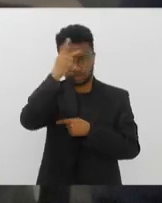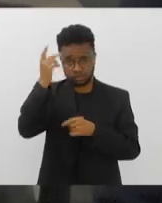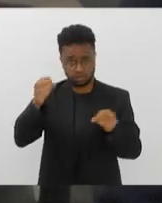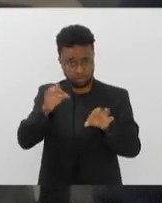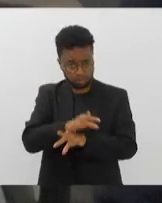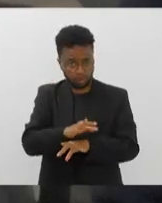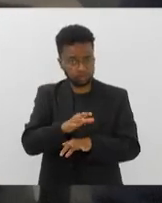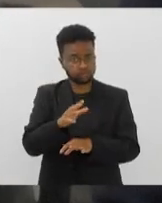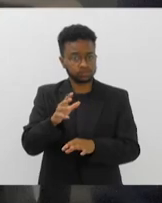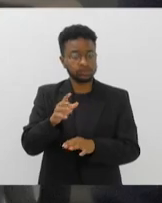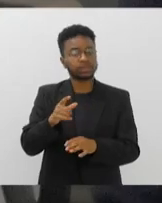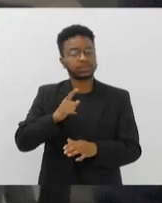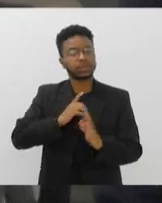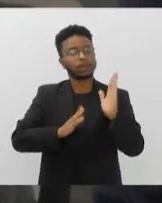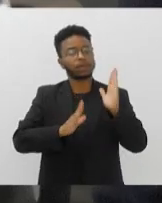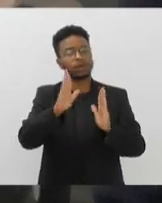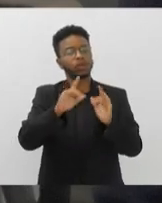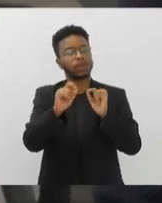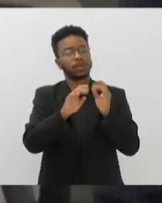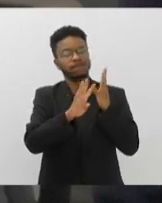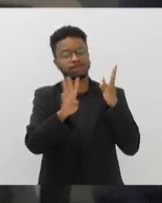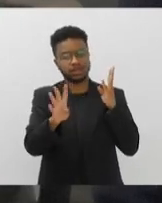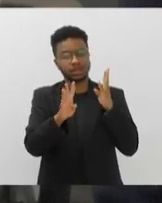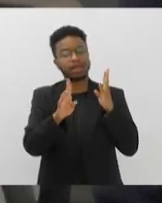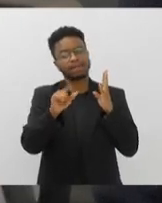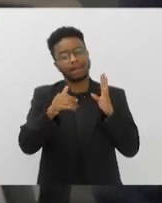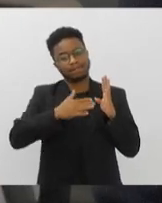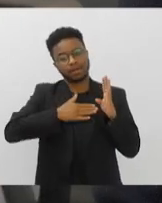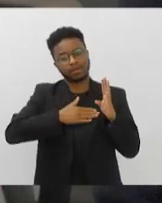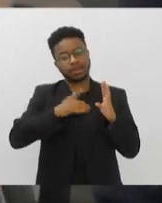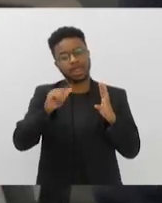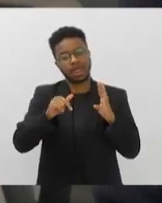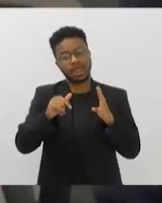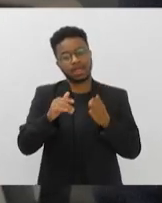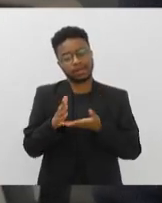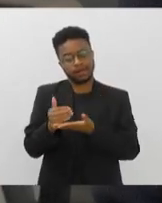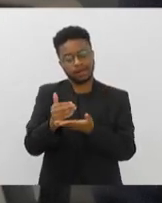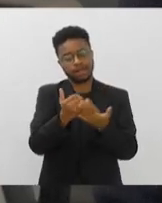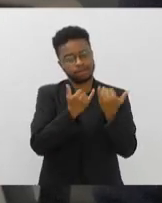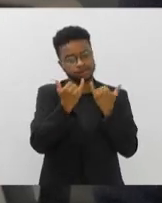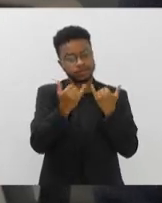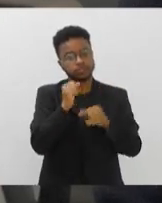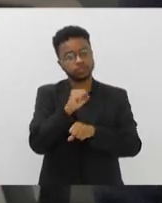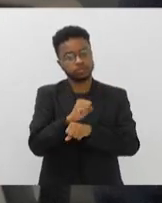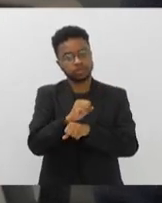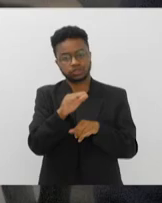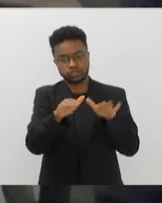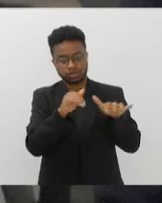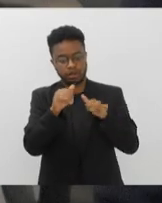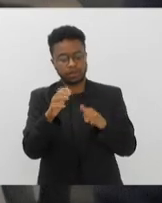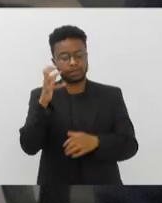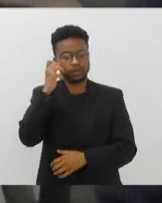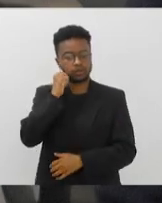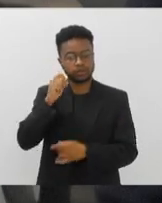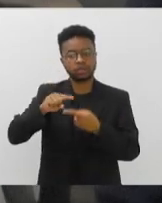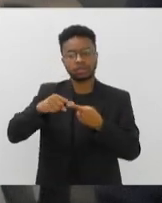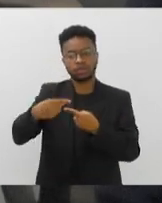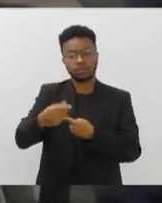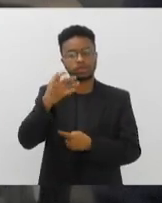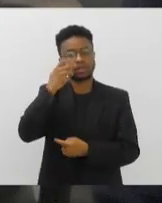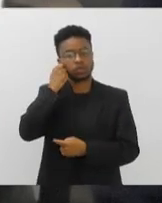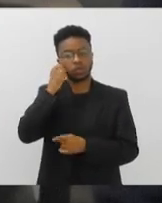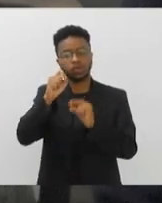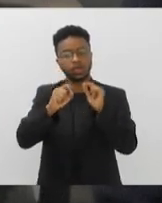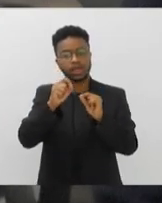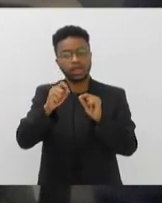aguardando no no que se chama de fila mas para mim é um banco de dados mas enfim ficam aguardando serem chamadas para adotar o pós adoção que é